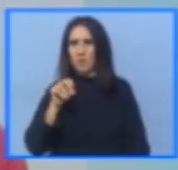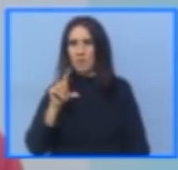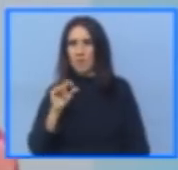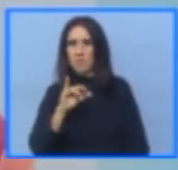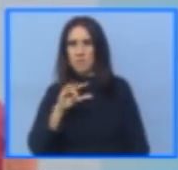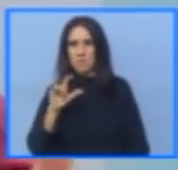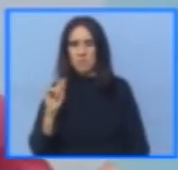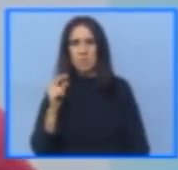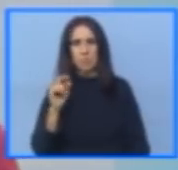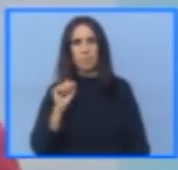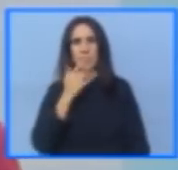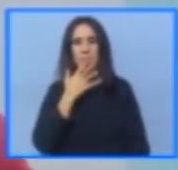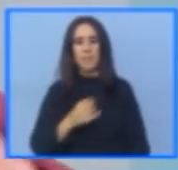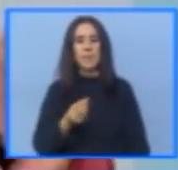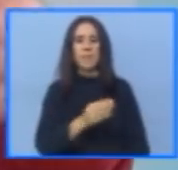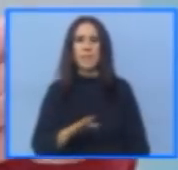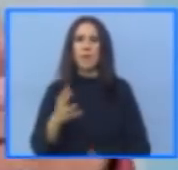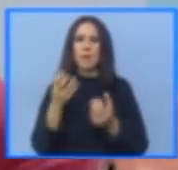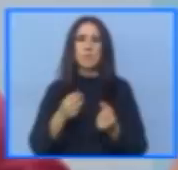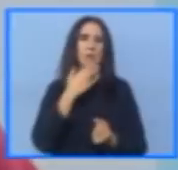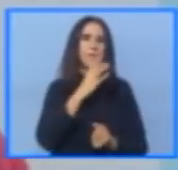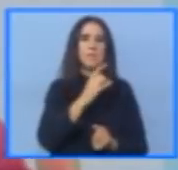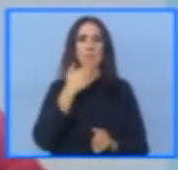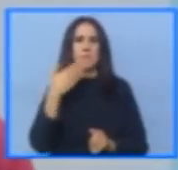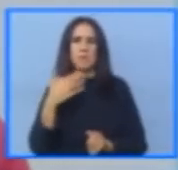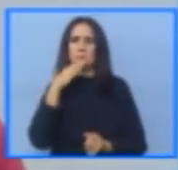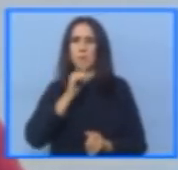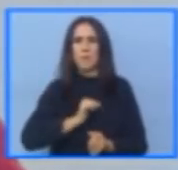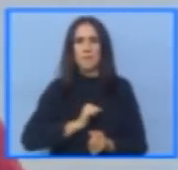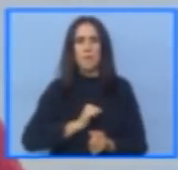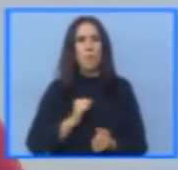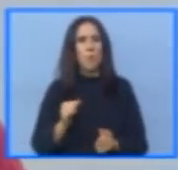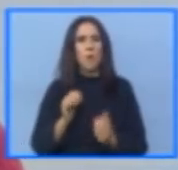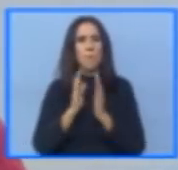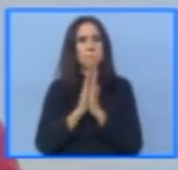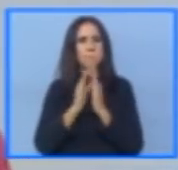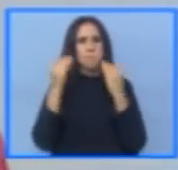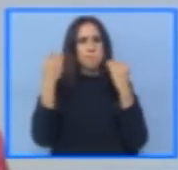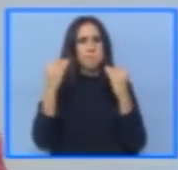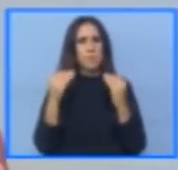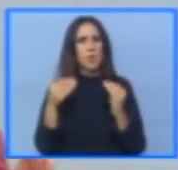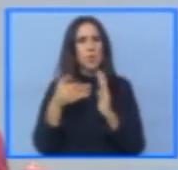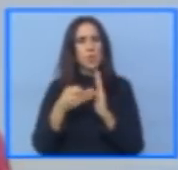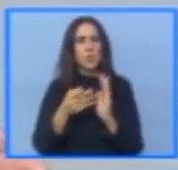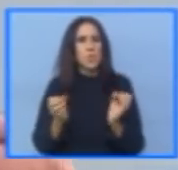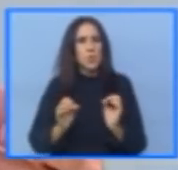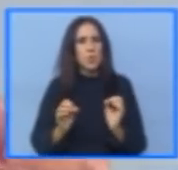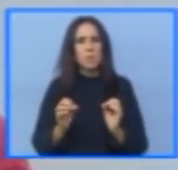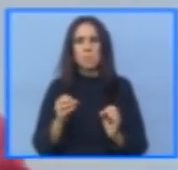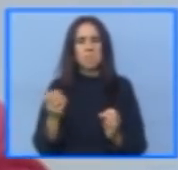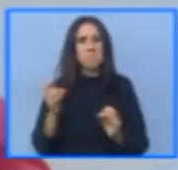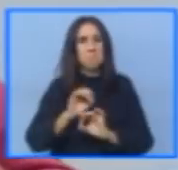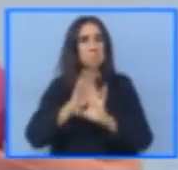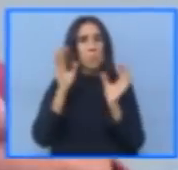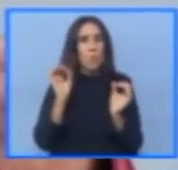muitas crianças de 6, 7 anos que vivem hoje nas nossas famílias, algumas não frequentam a catequese, para quem não é nada evidente que o Natal